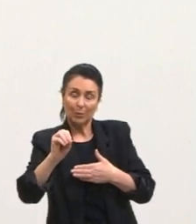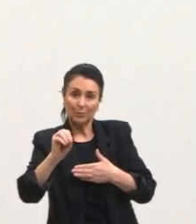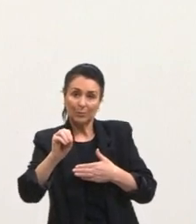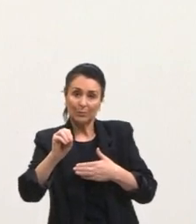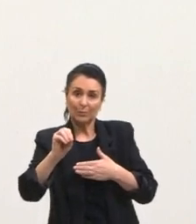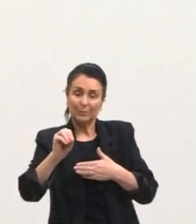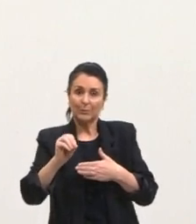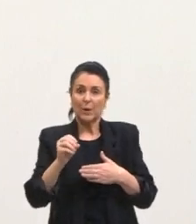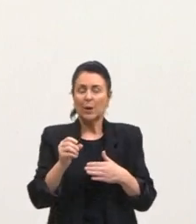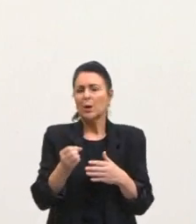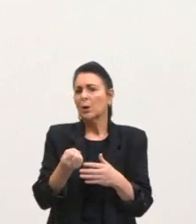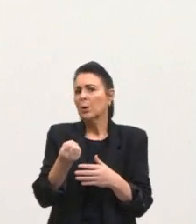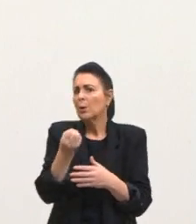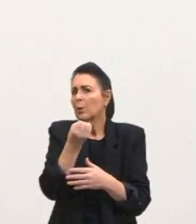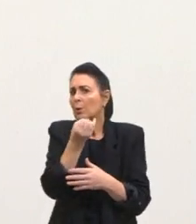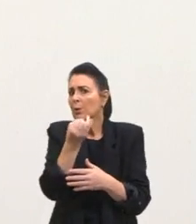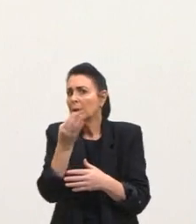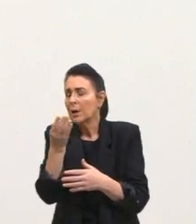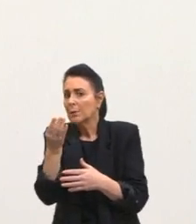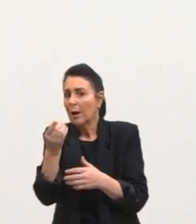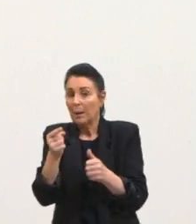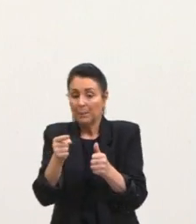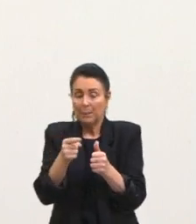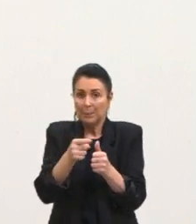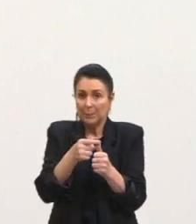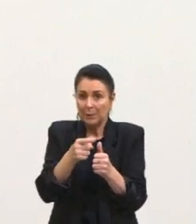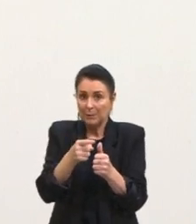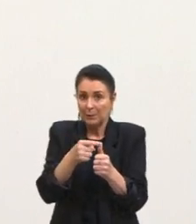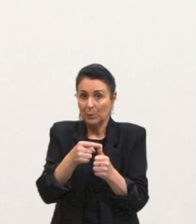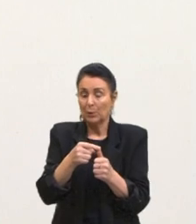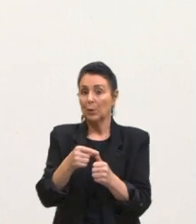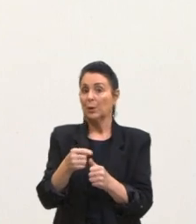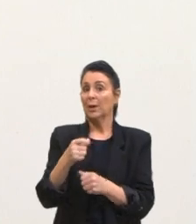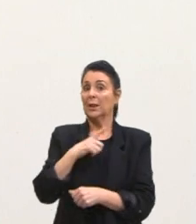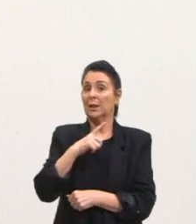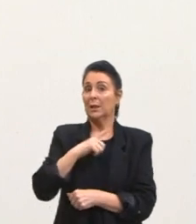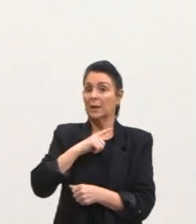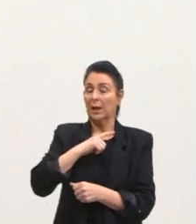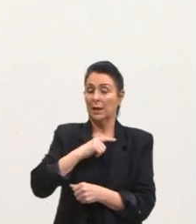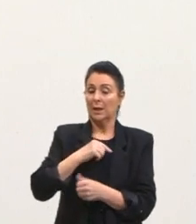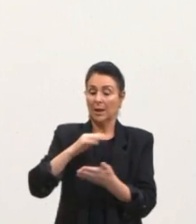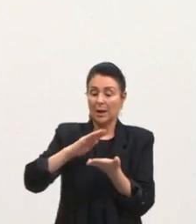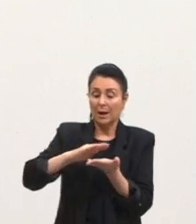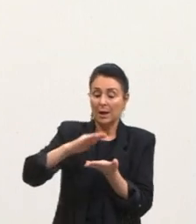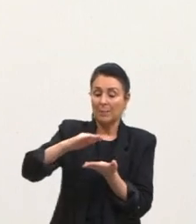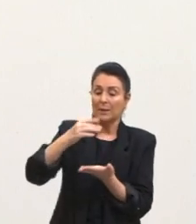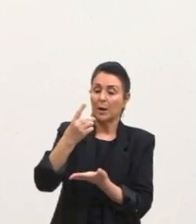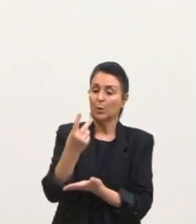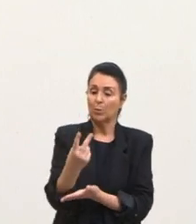Contando a partir daqui, ó. Essa é a primeira linha, né? Nós temos